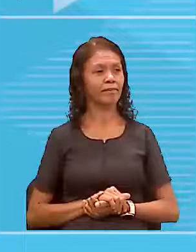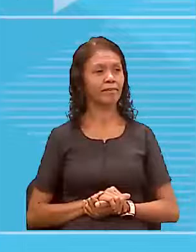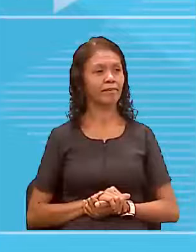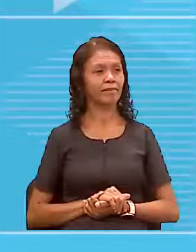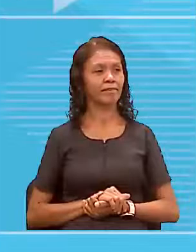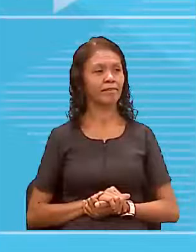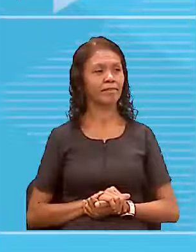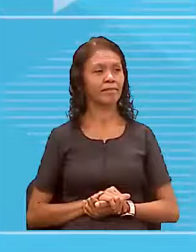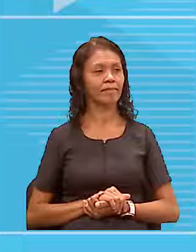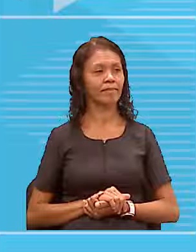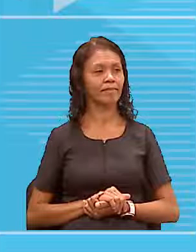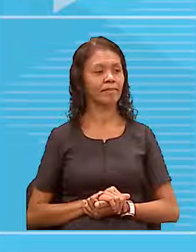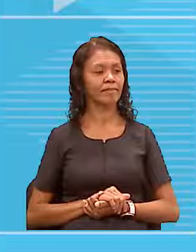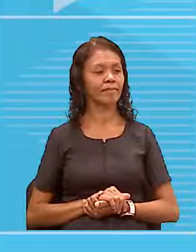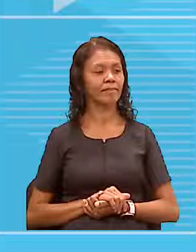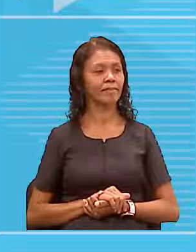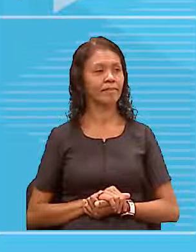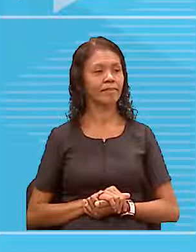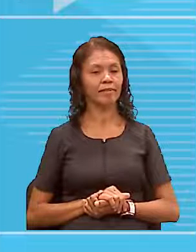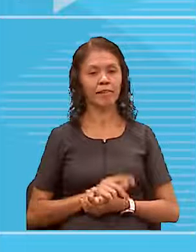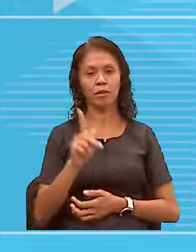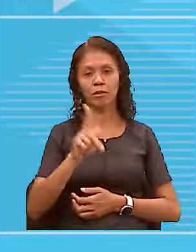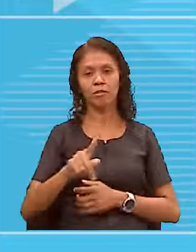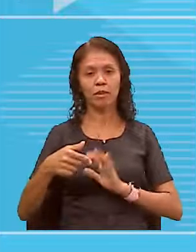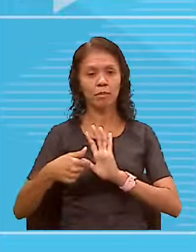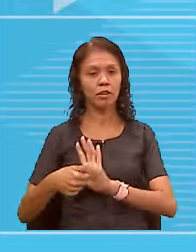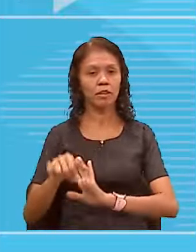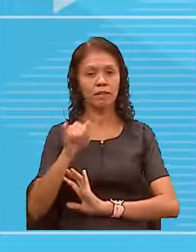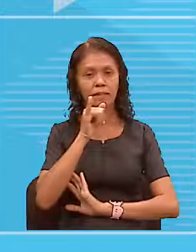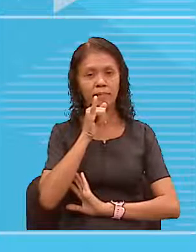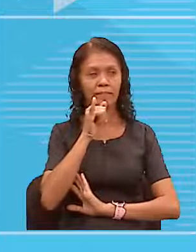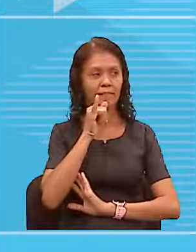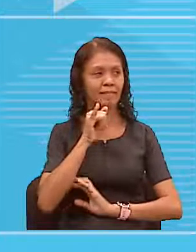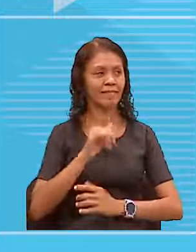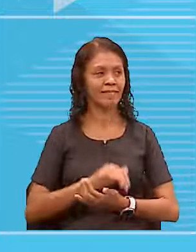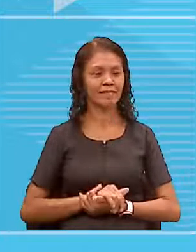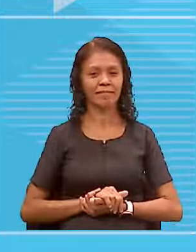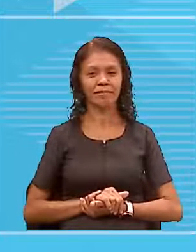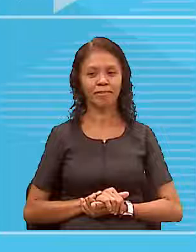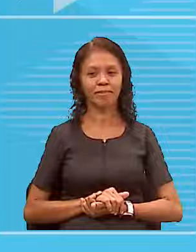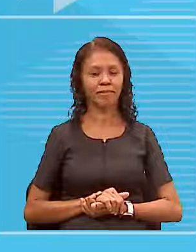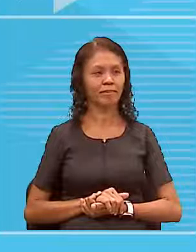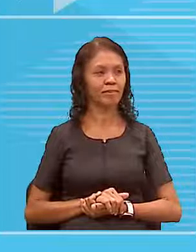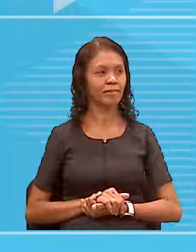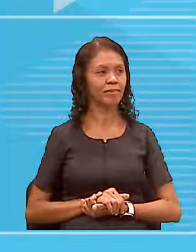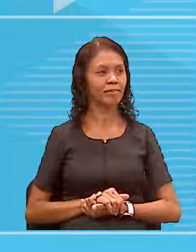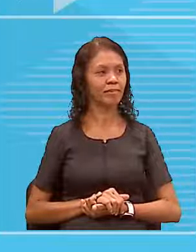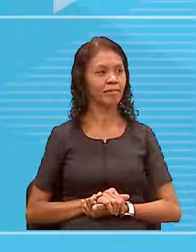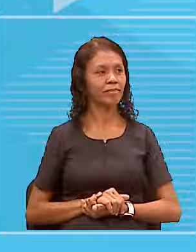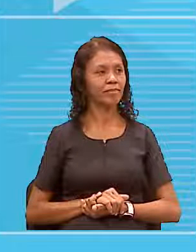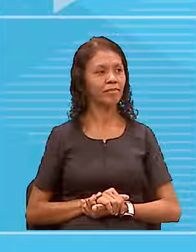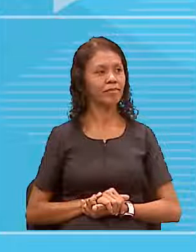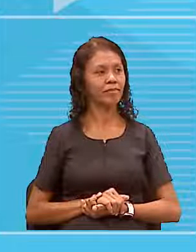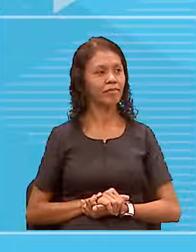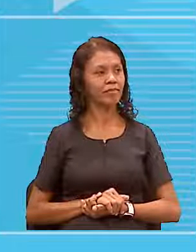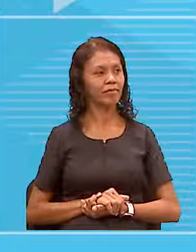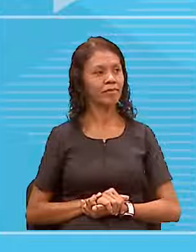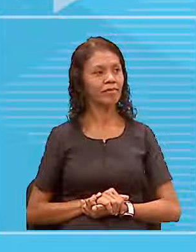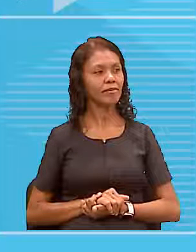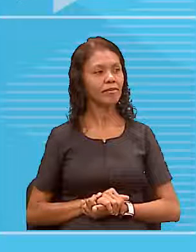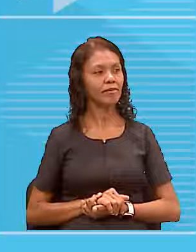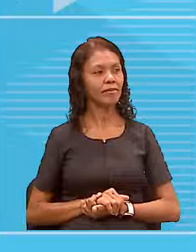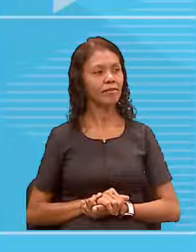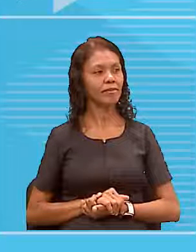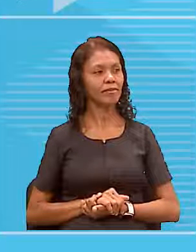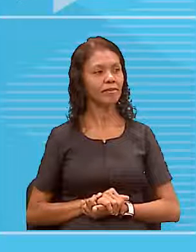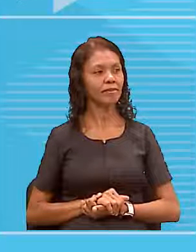Esqueçam. Vamos fazer um exemplo aqui para ficar bem legal. Acho que eu tenho ainda um tempinho. Presta atenção. Vamos supor que